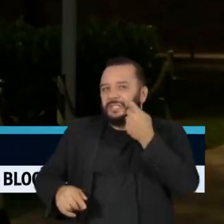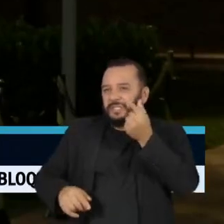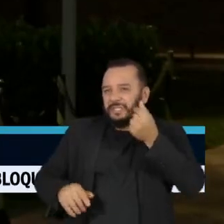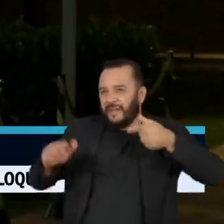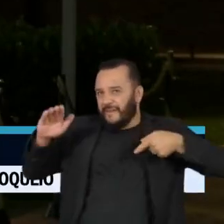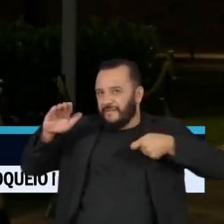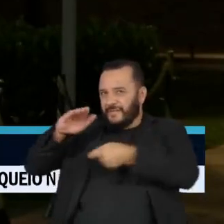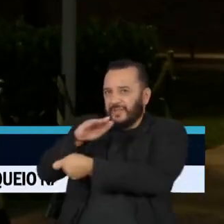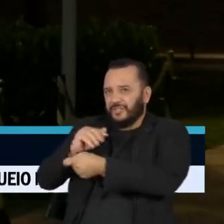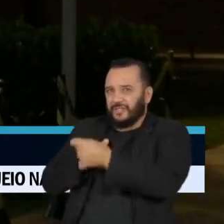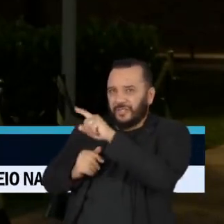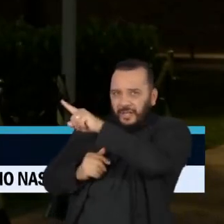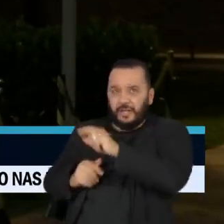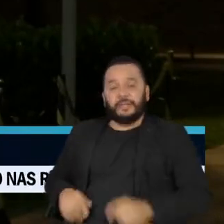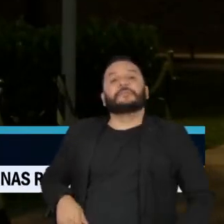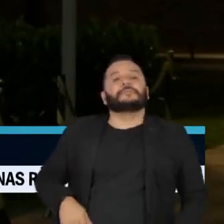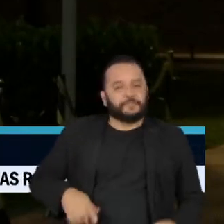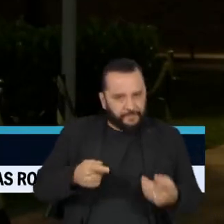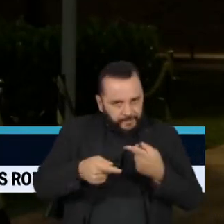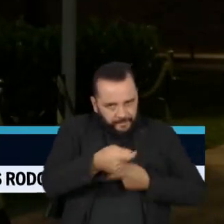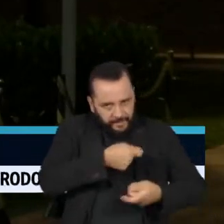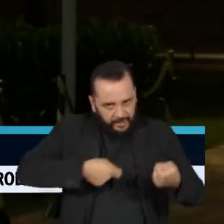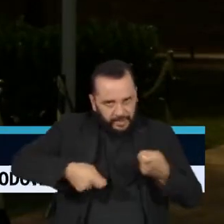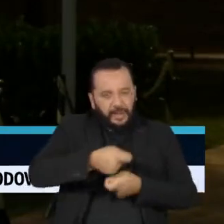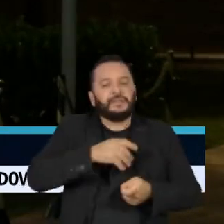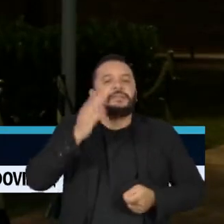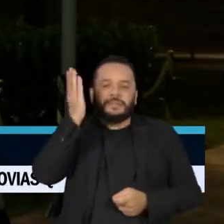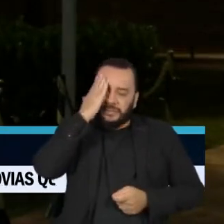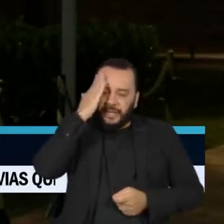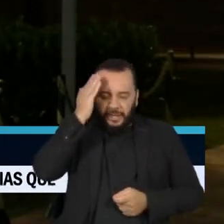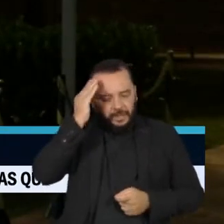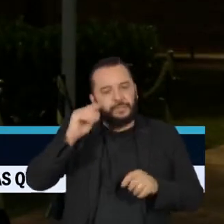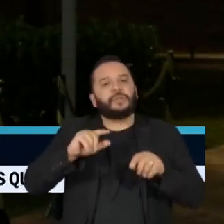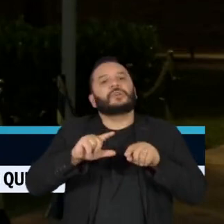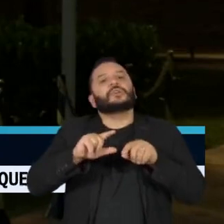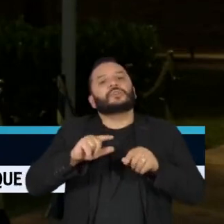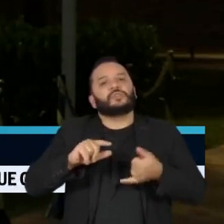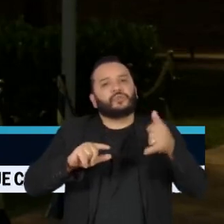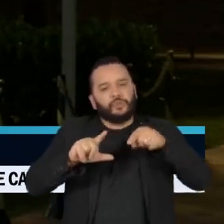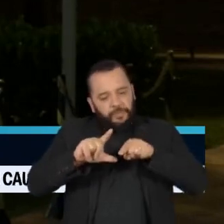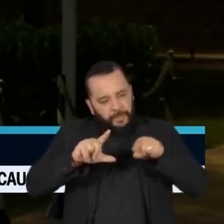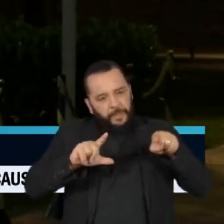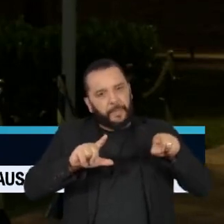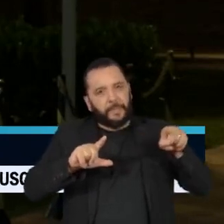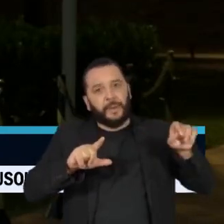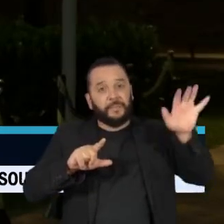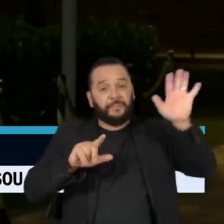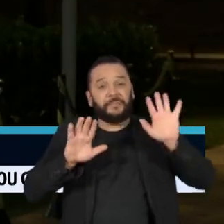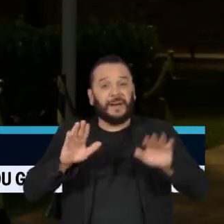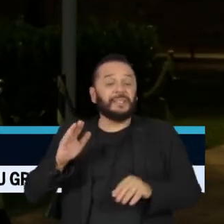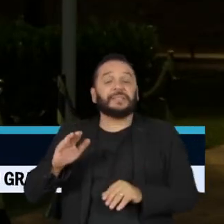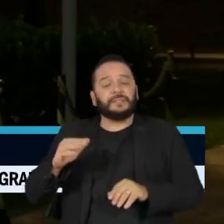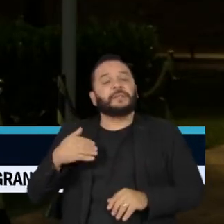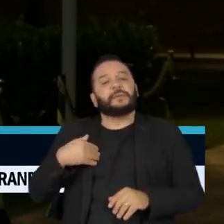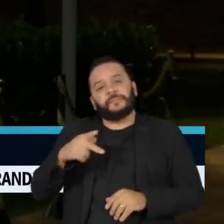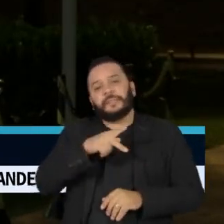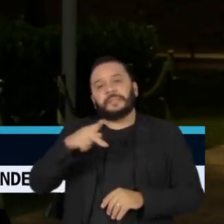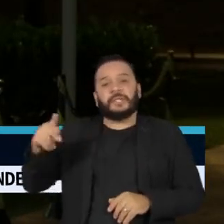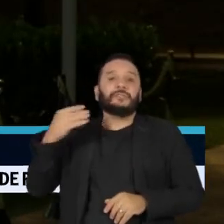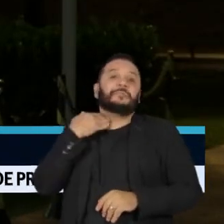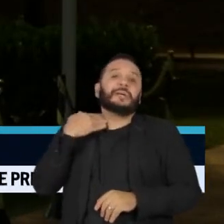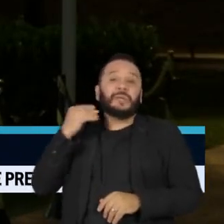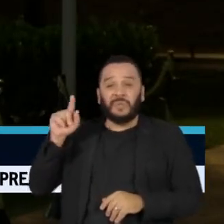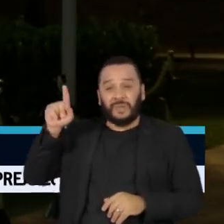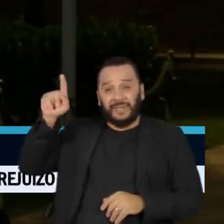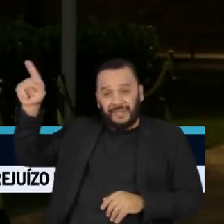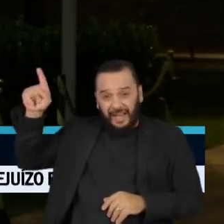já esperava o aumento dos juros, mas a fala do presidente do Fed, Jerome Powell, provocou um certo temor. Ele admitiu que a taxa pode voltar